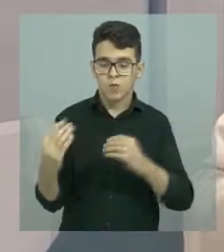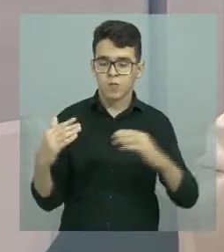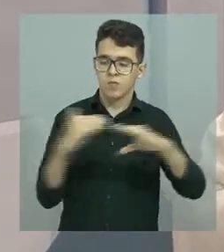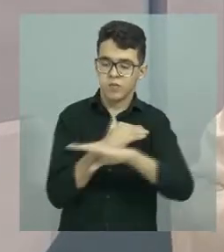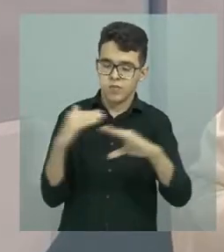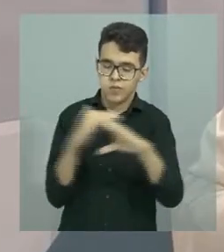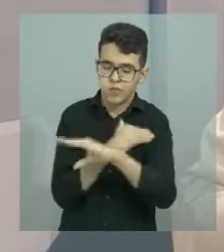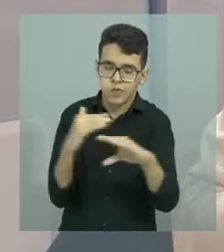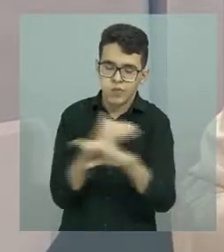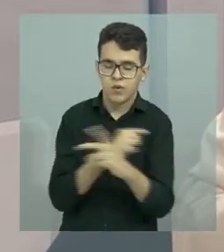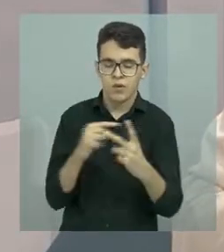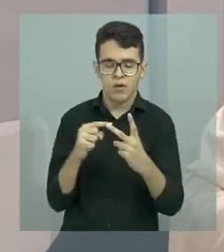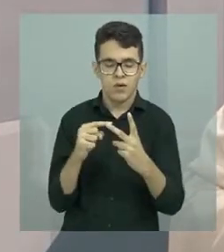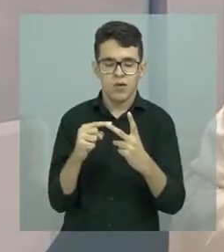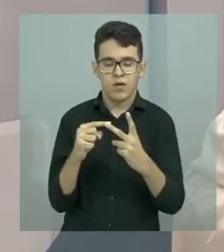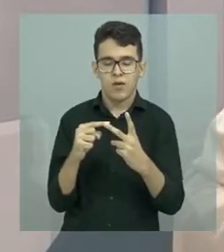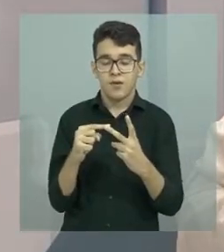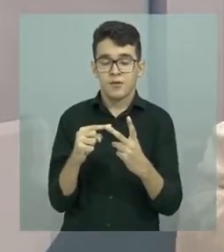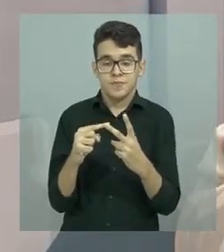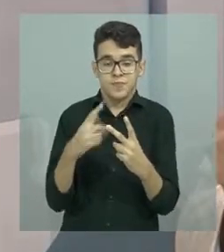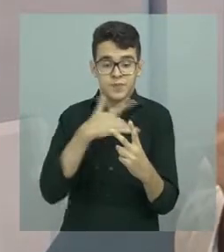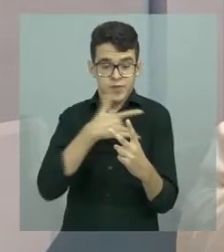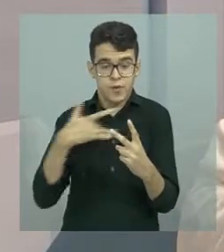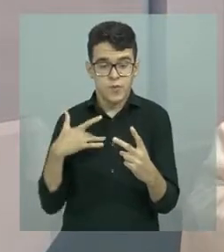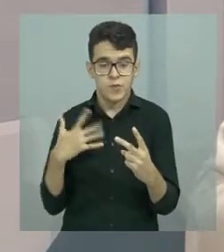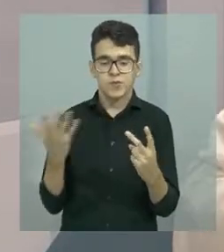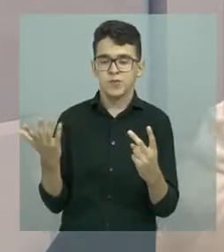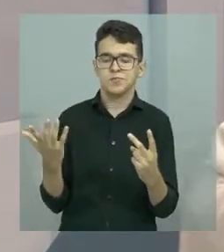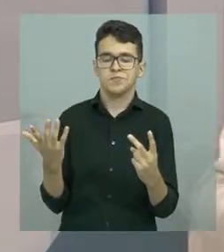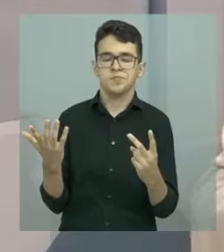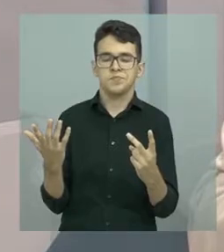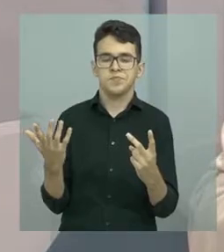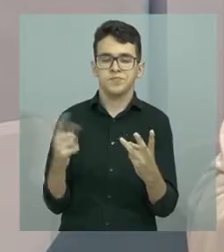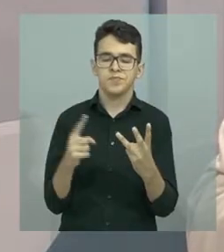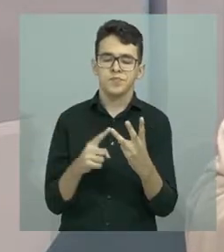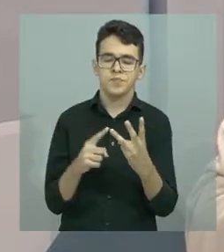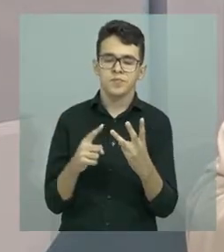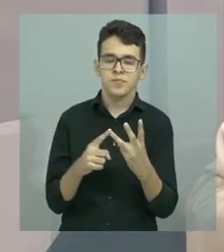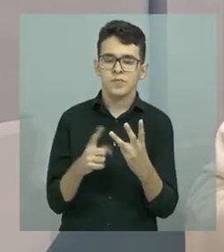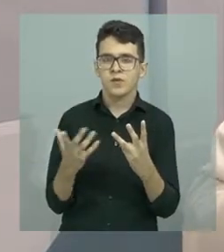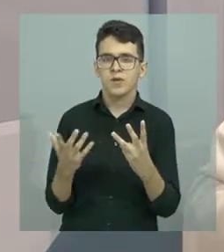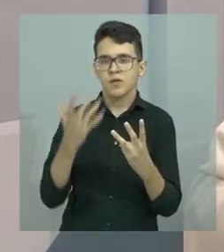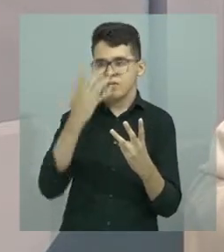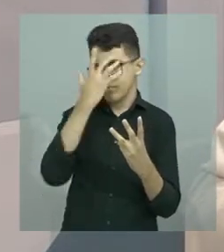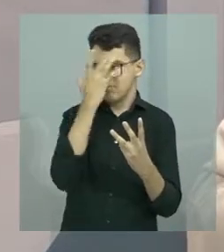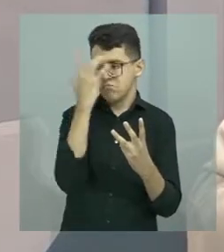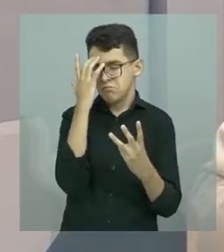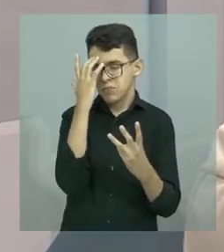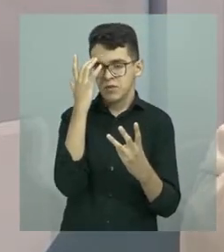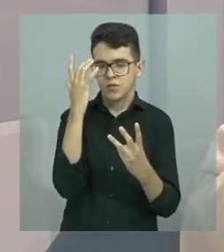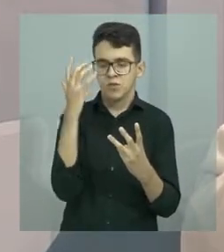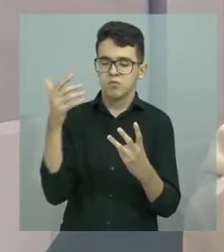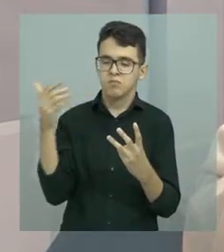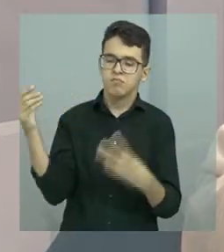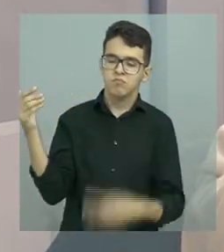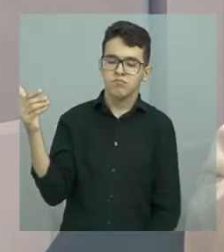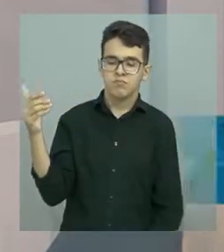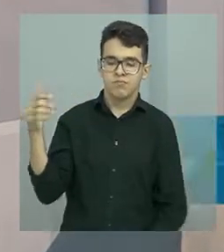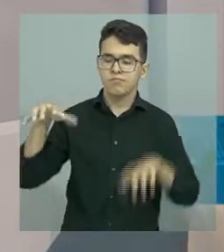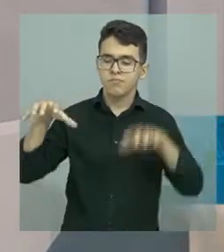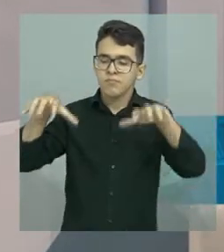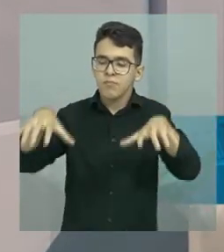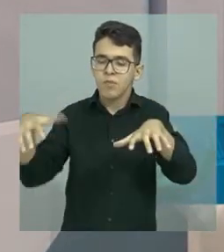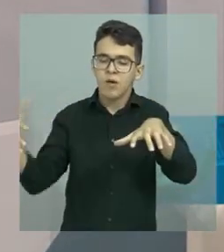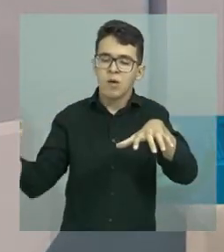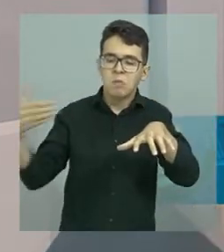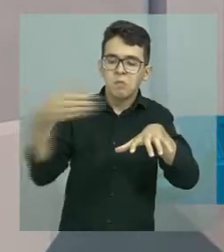da saúde, né, a questão dessa mobilidade que muitas vezes é dificultada pelos